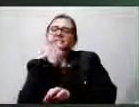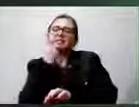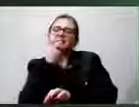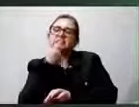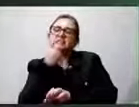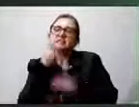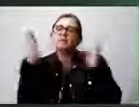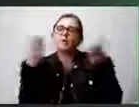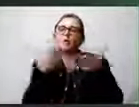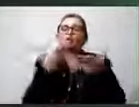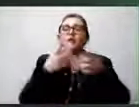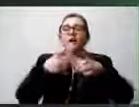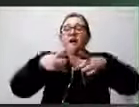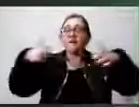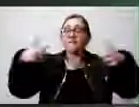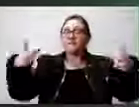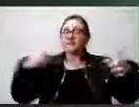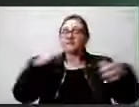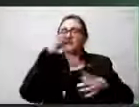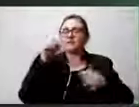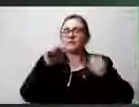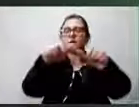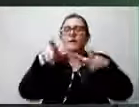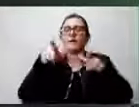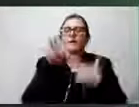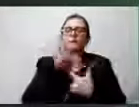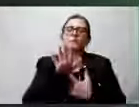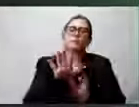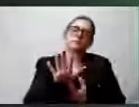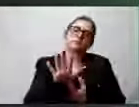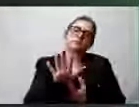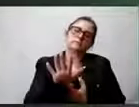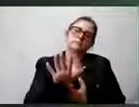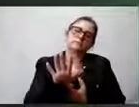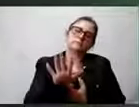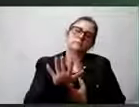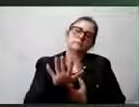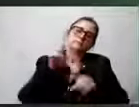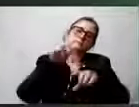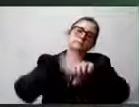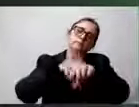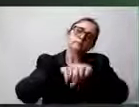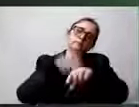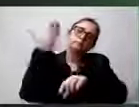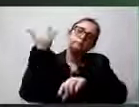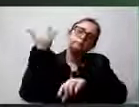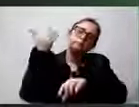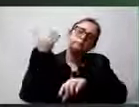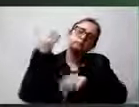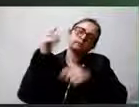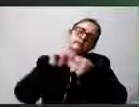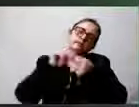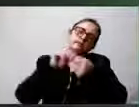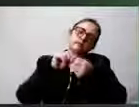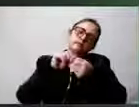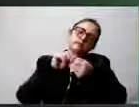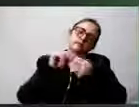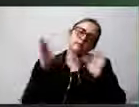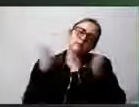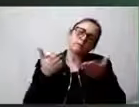que essa área representa, né? Tempos atrás, a gente está fazendo agora, pelo